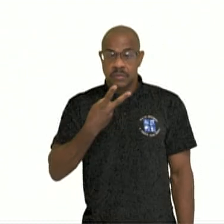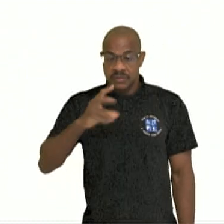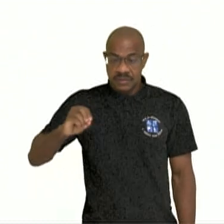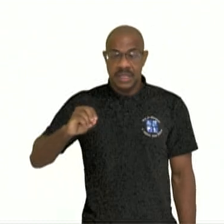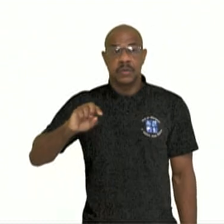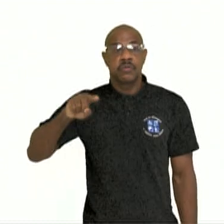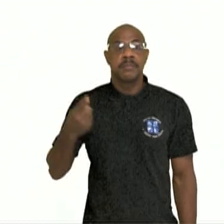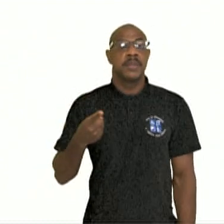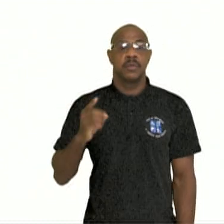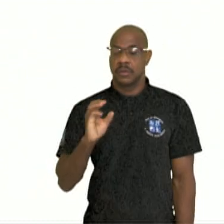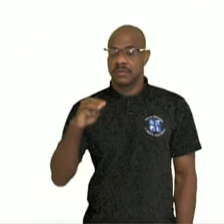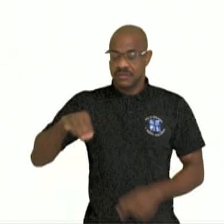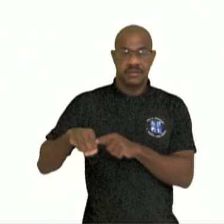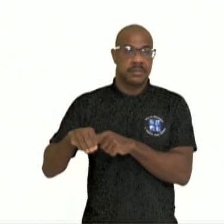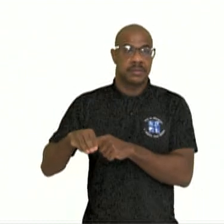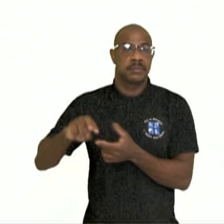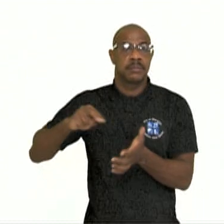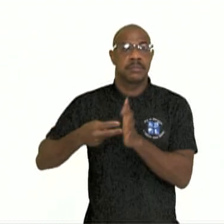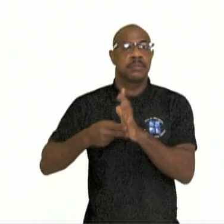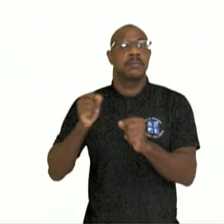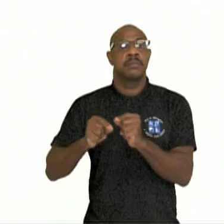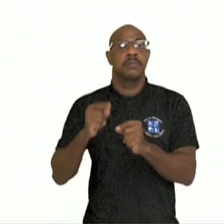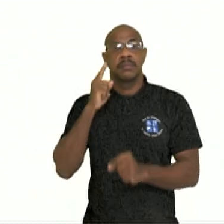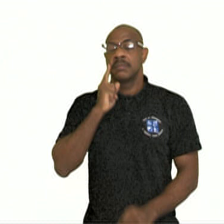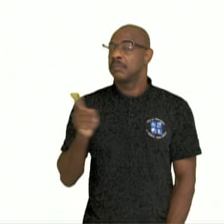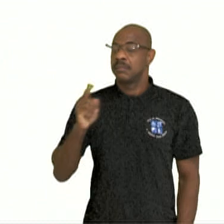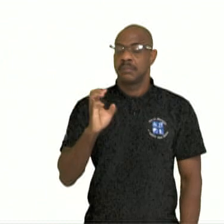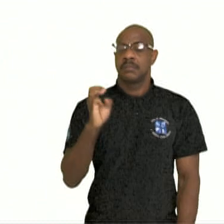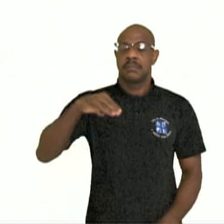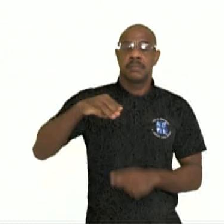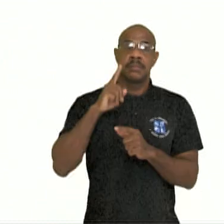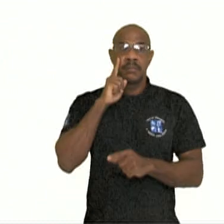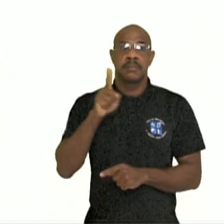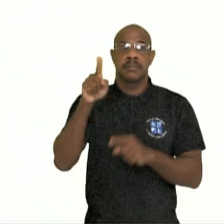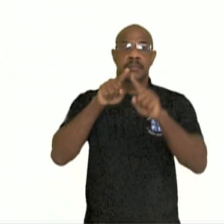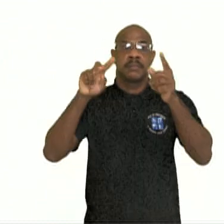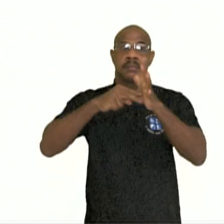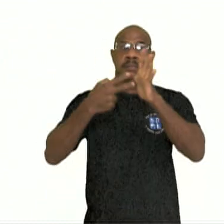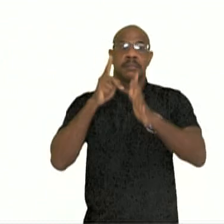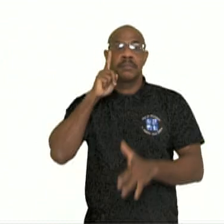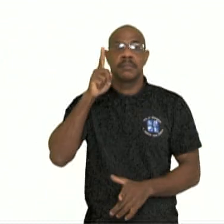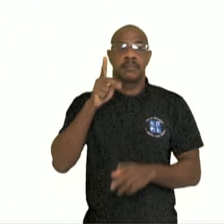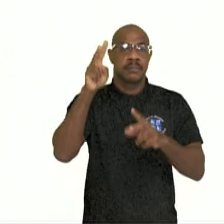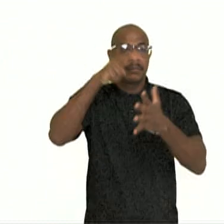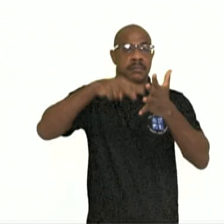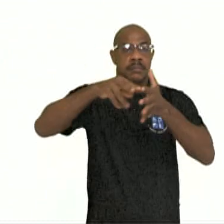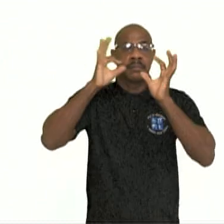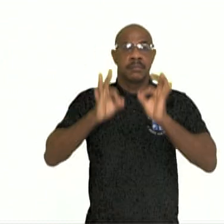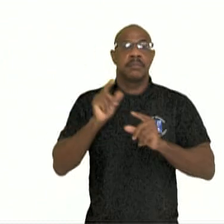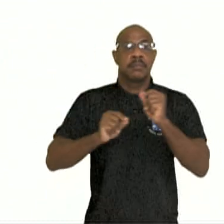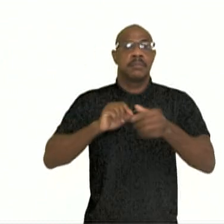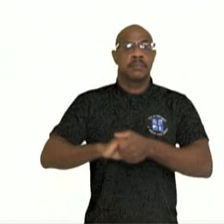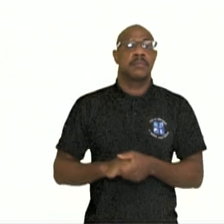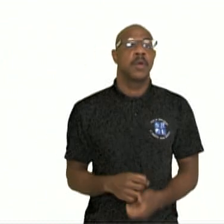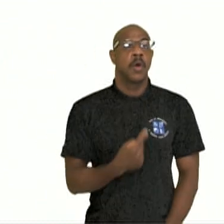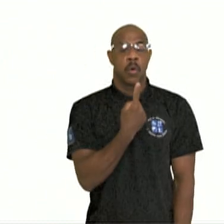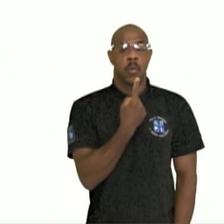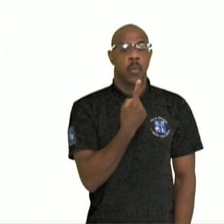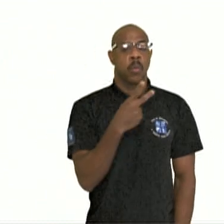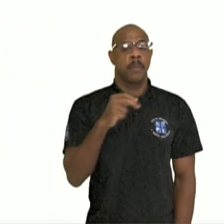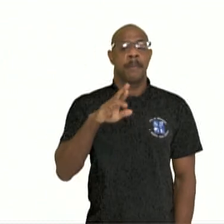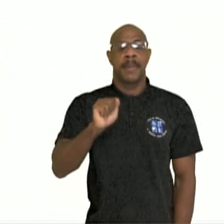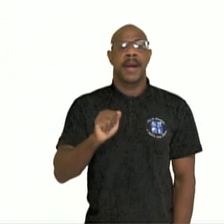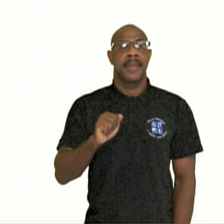ambos os números aqui estão apresentados em centímetros e que a forma correta de leitura é 1 para 200